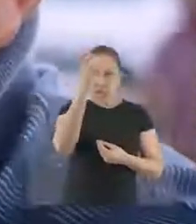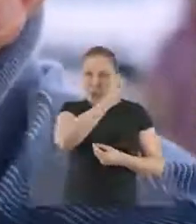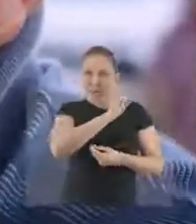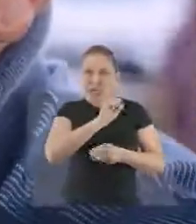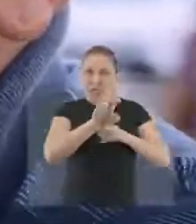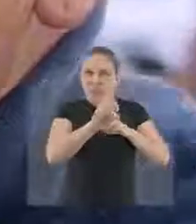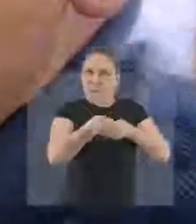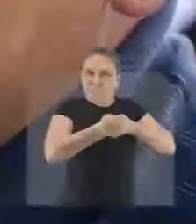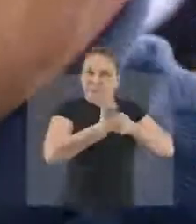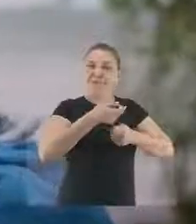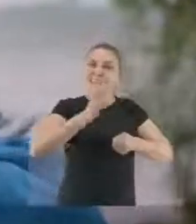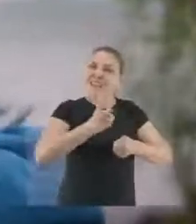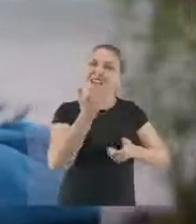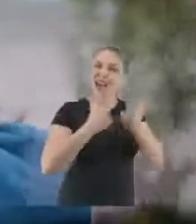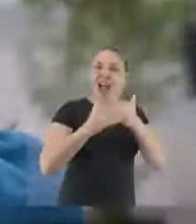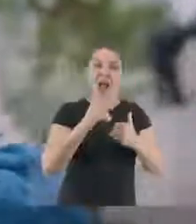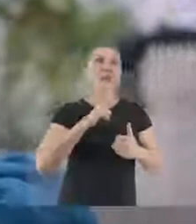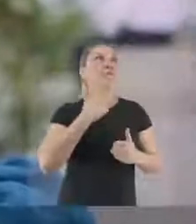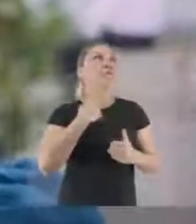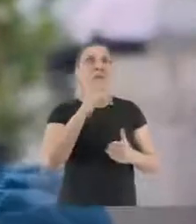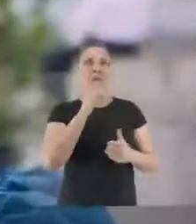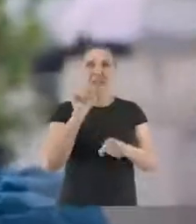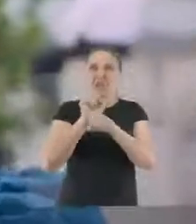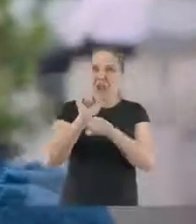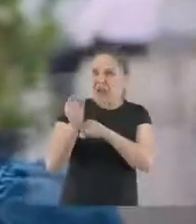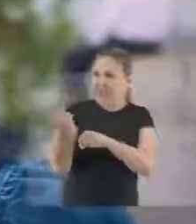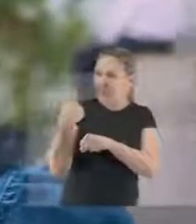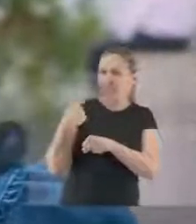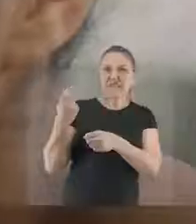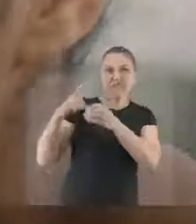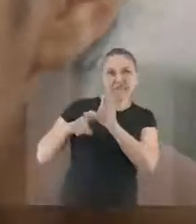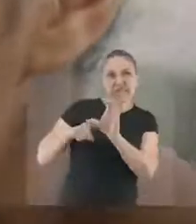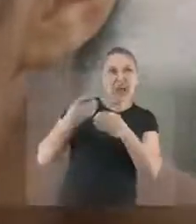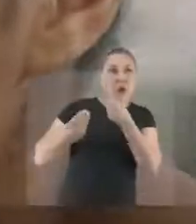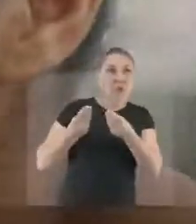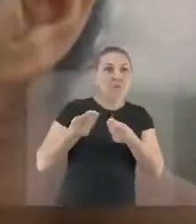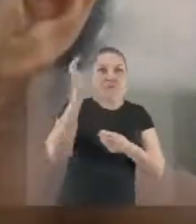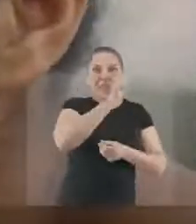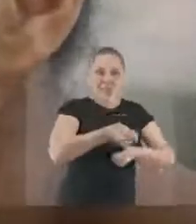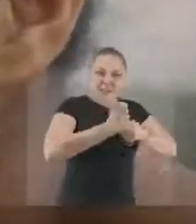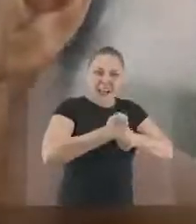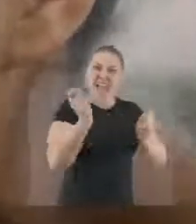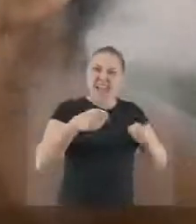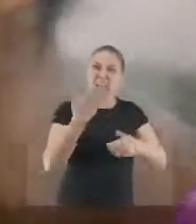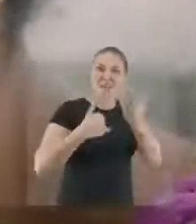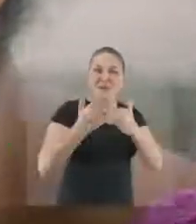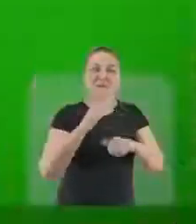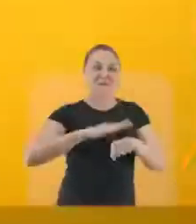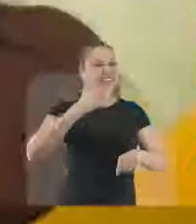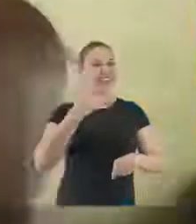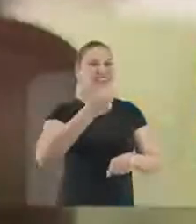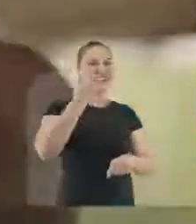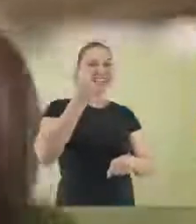Se você me ensinar a pescar, eu vou comer direto. Se eu precisar comer de novo, tiver vontade de comer, como é eu vou fazer? Eu vou ter que esperar alguém me dar? Se você me ensinar a pescar, eu vou pescar e vou comer. Vai, é isso aí.